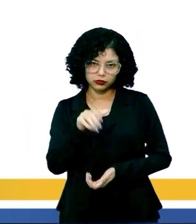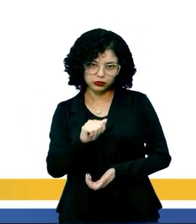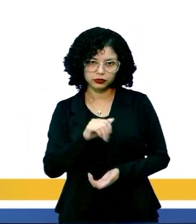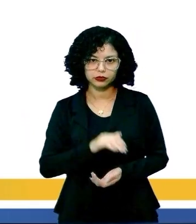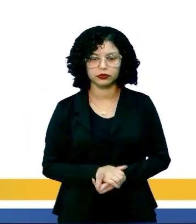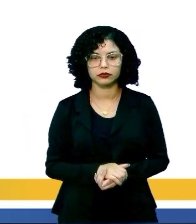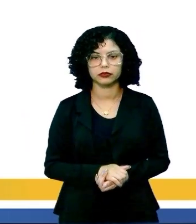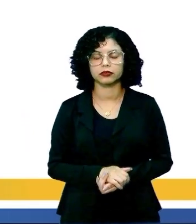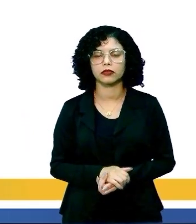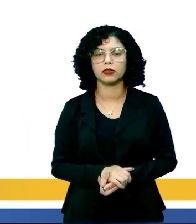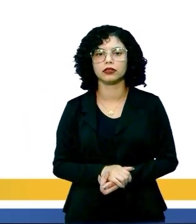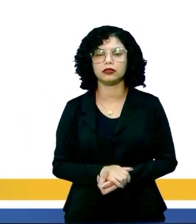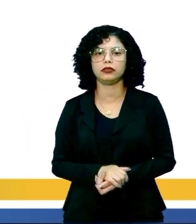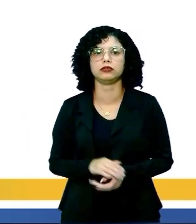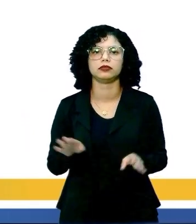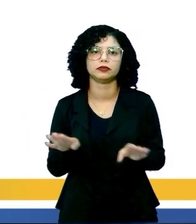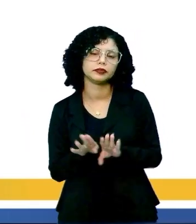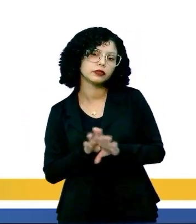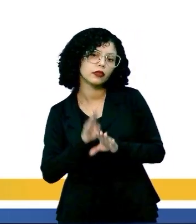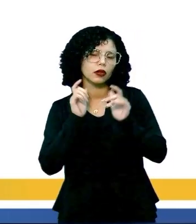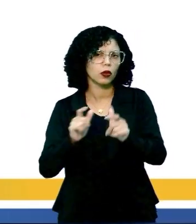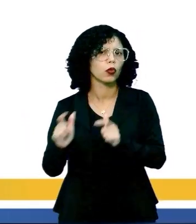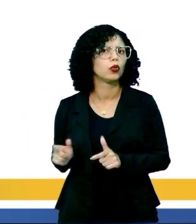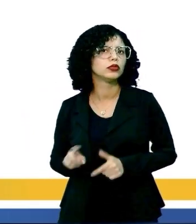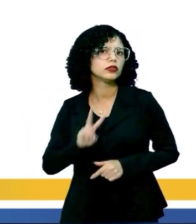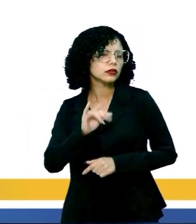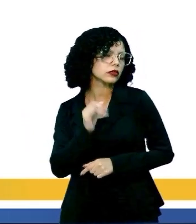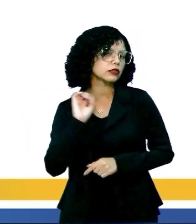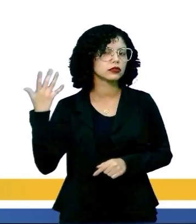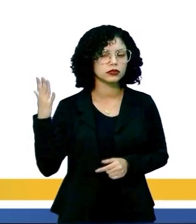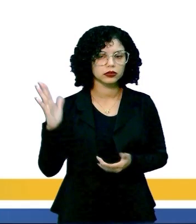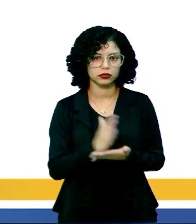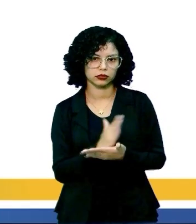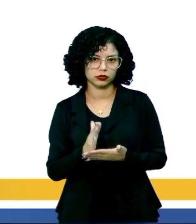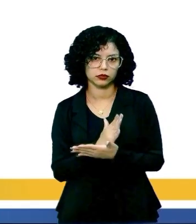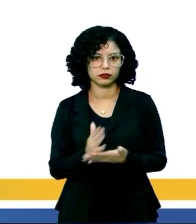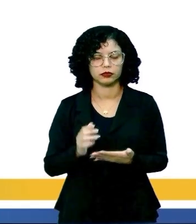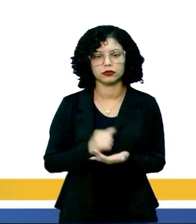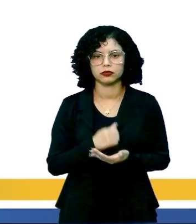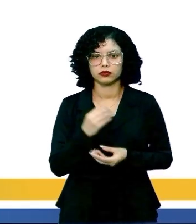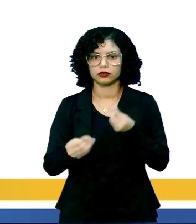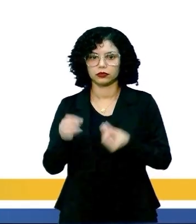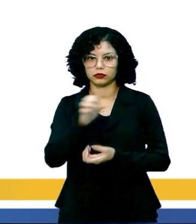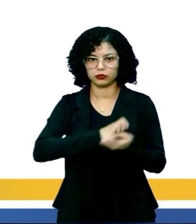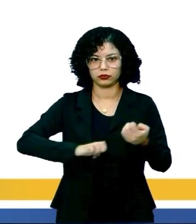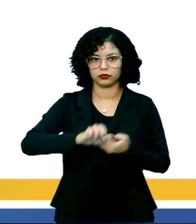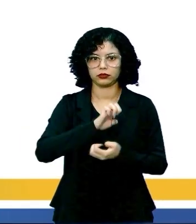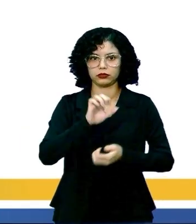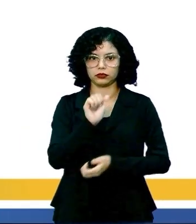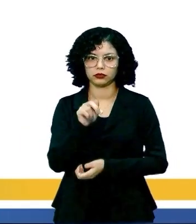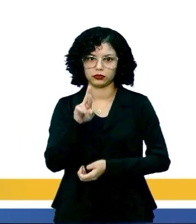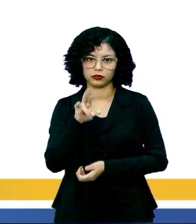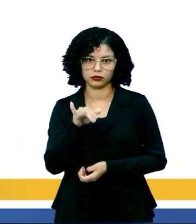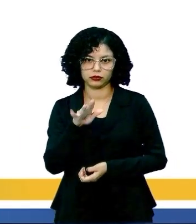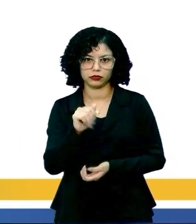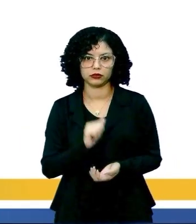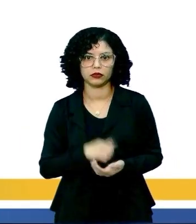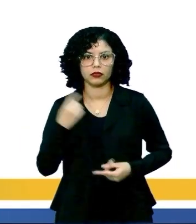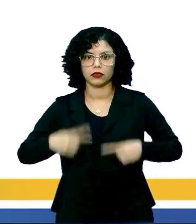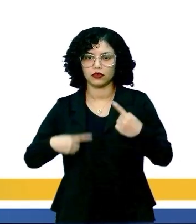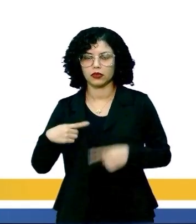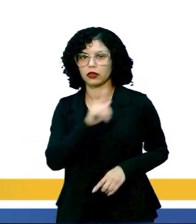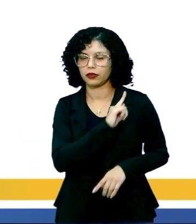República do Café com Leite, né? Onde vão acontecer alguns episódios, como a Revolta da Armada e a Política